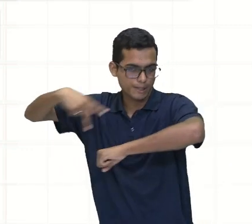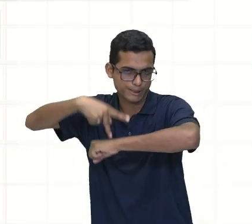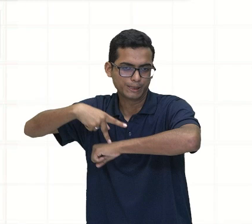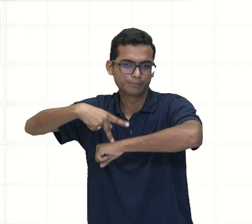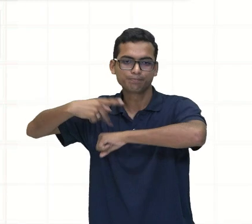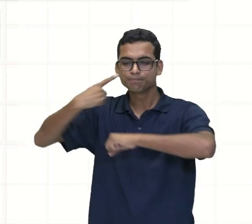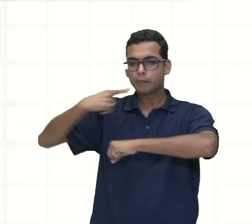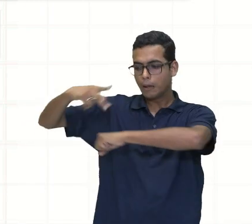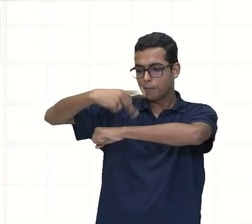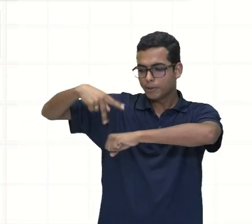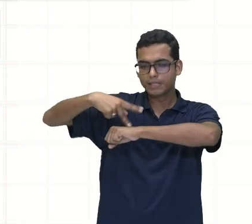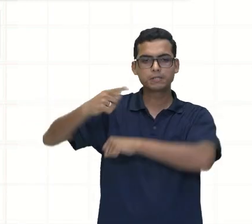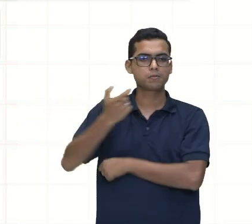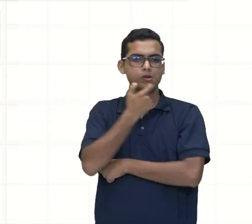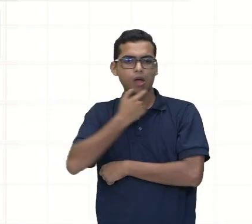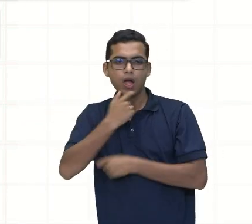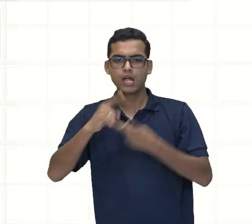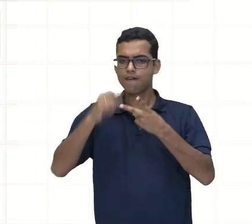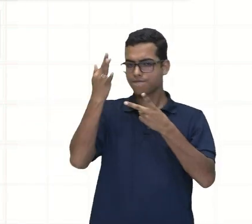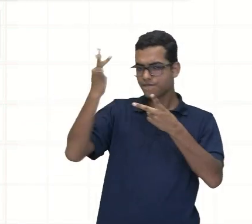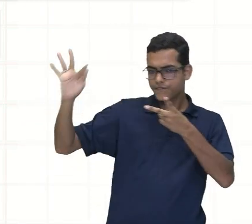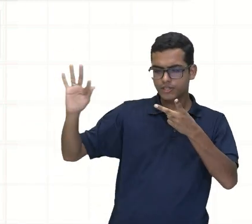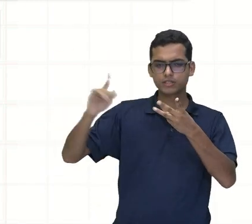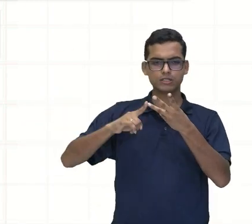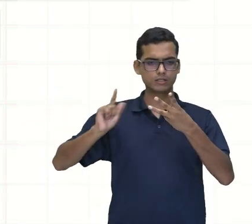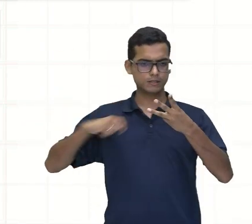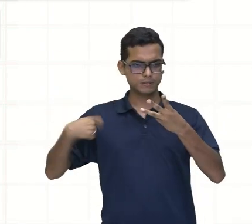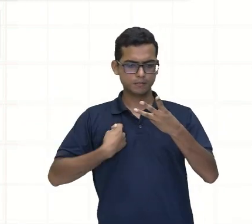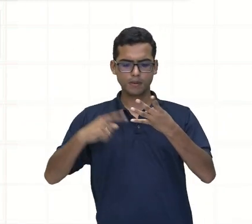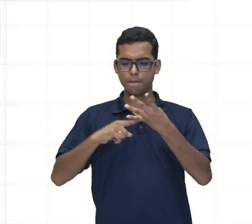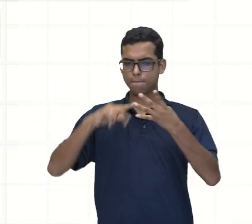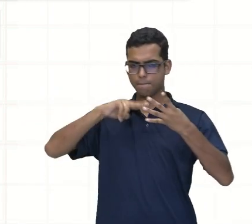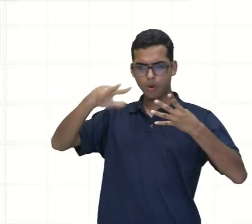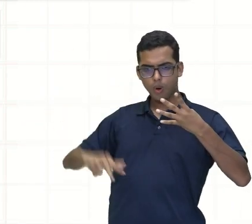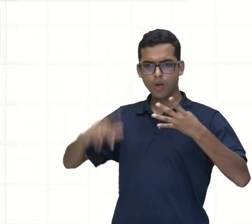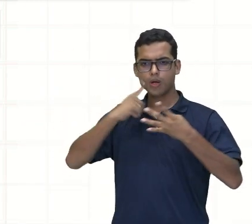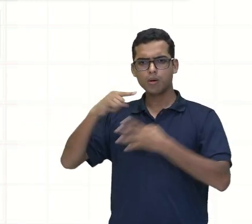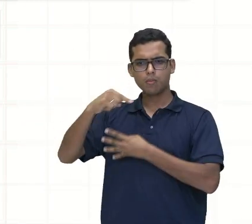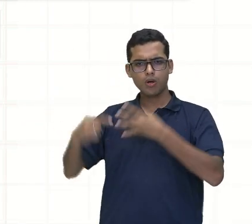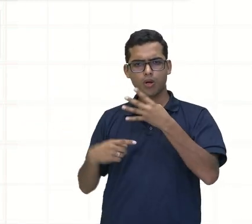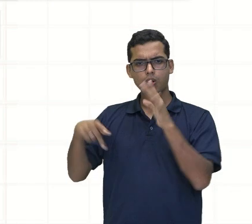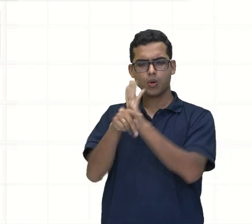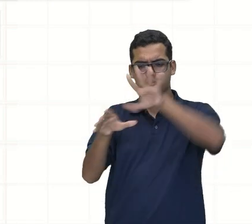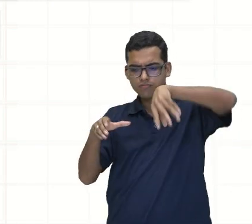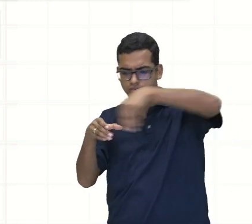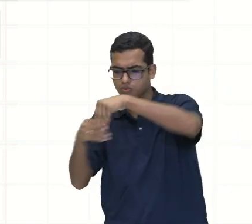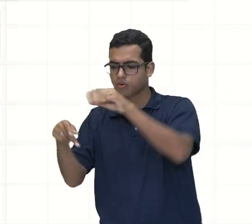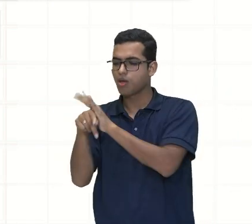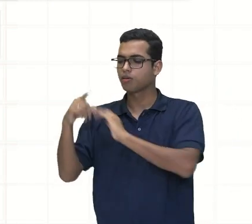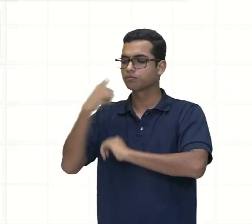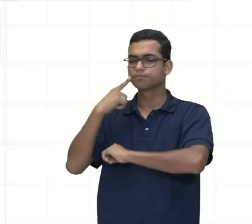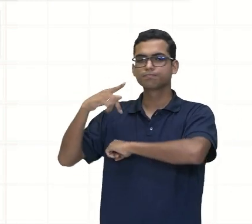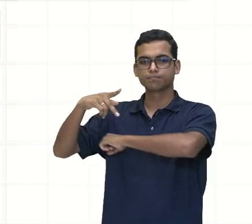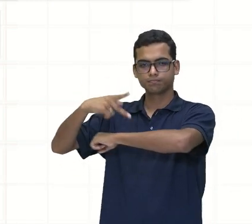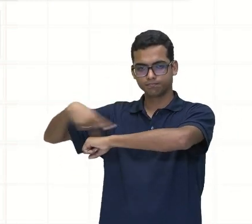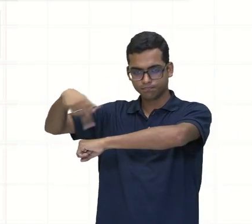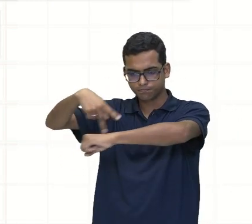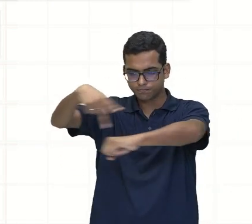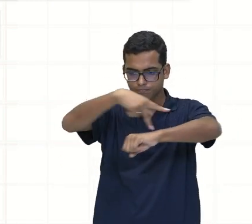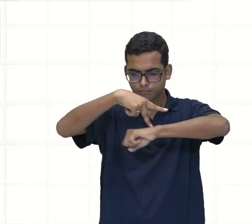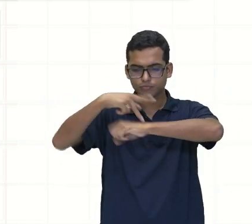a Inglaterra, dentre outros, certo? Esses Estados Nacionais modernos que surgiram,